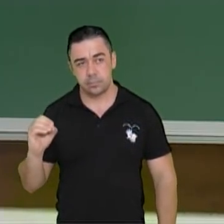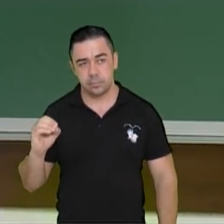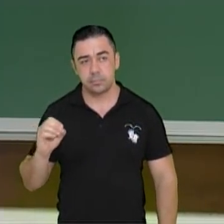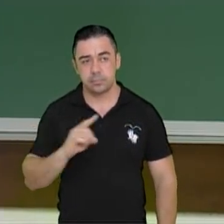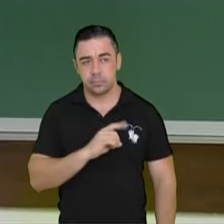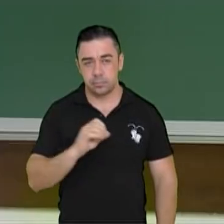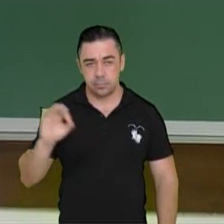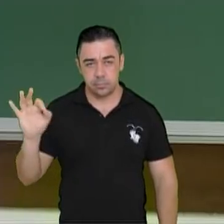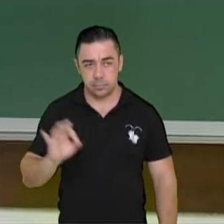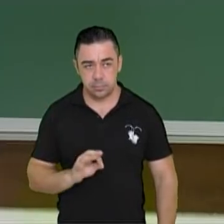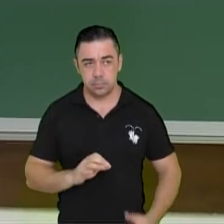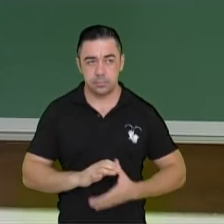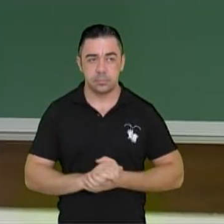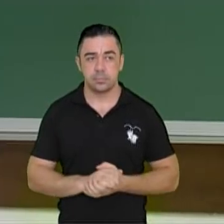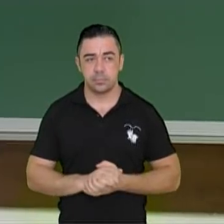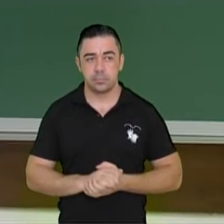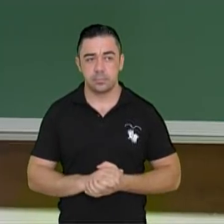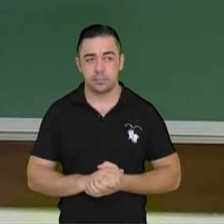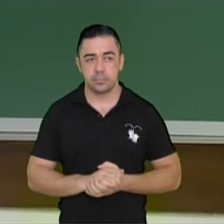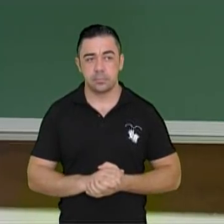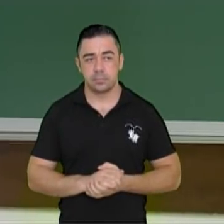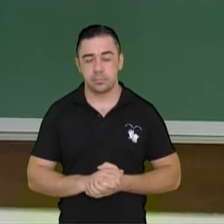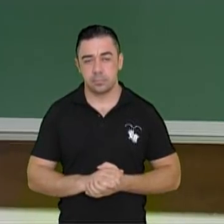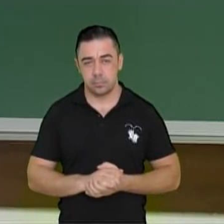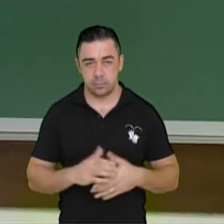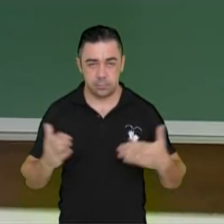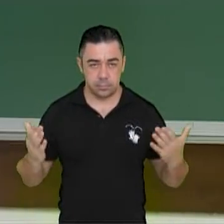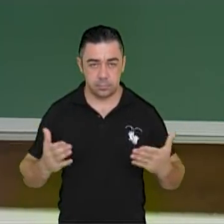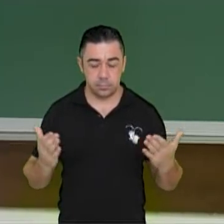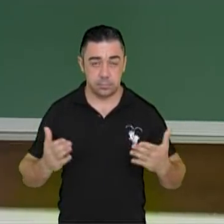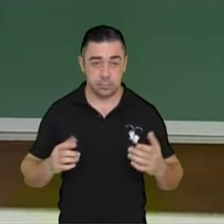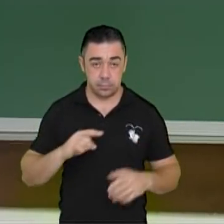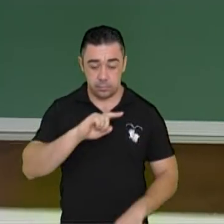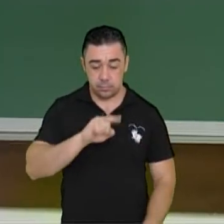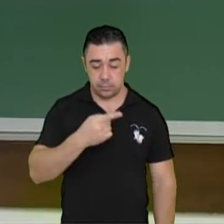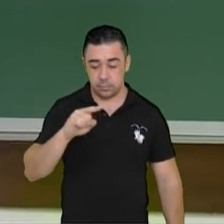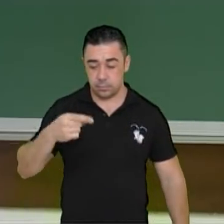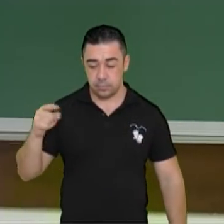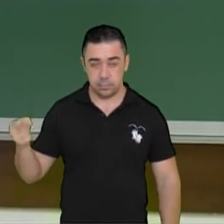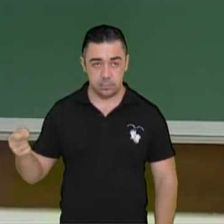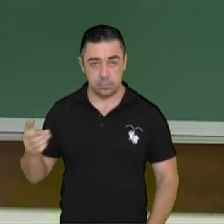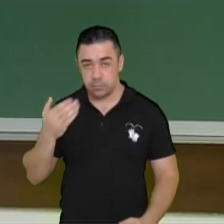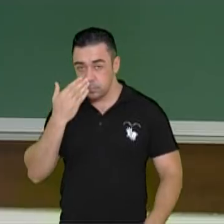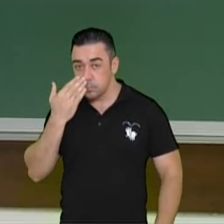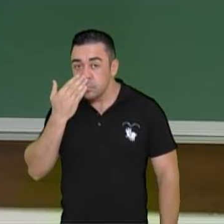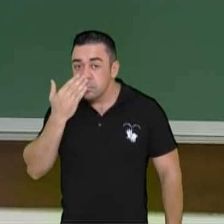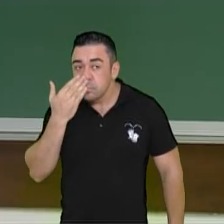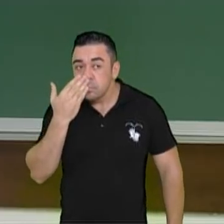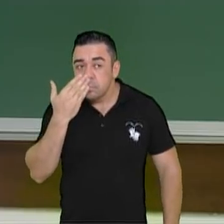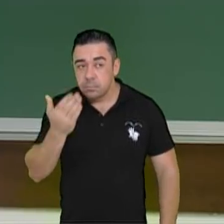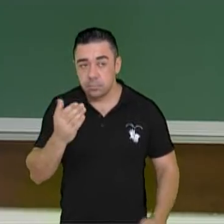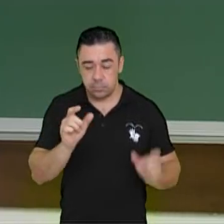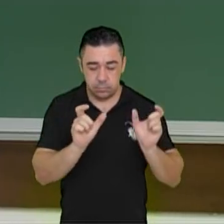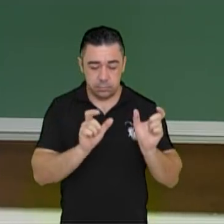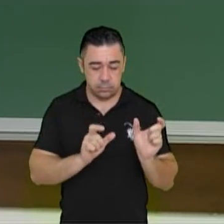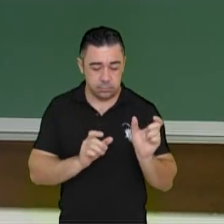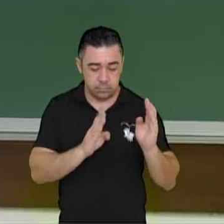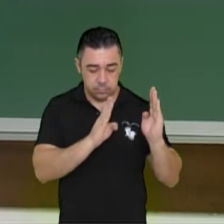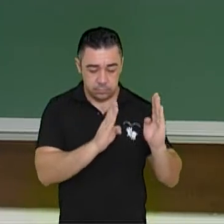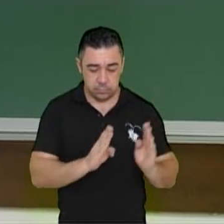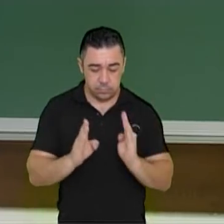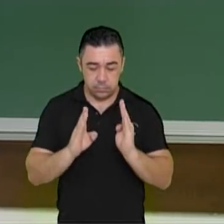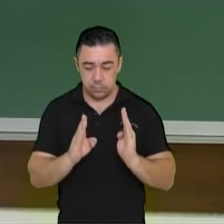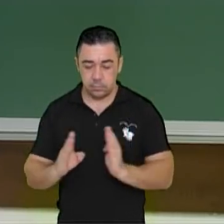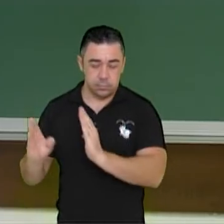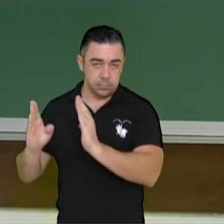100%. 0,5 vezes 100, agora a vírgula vai para a frente, ela vai para a